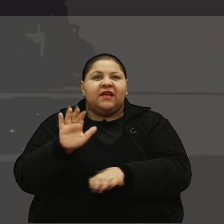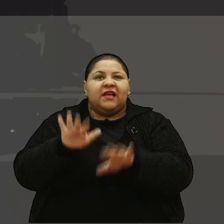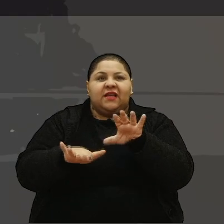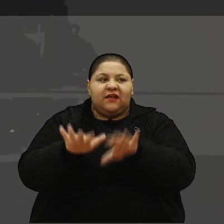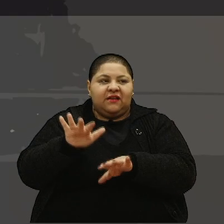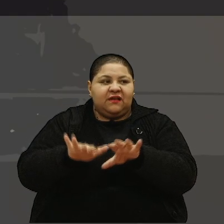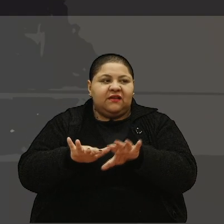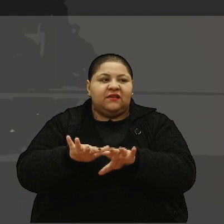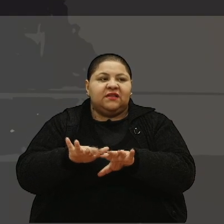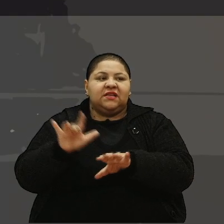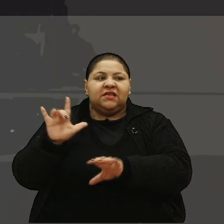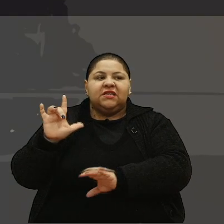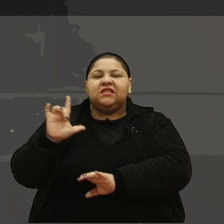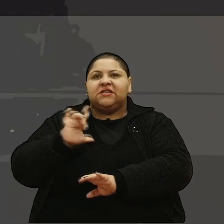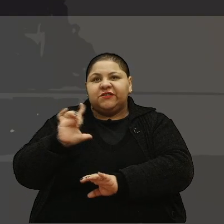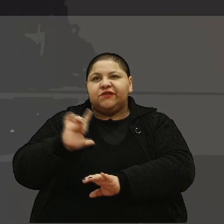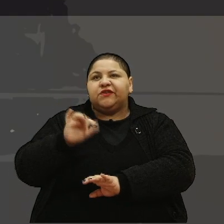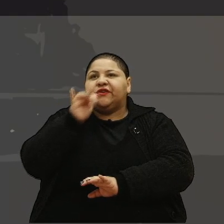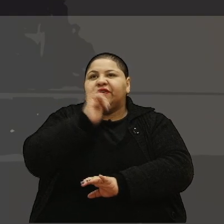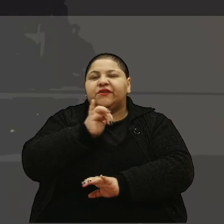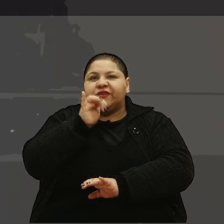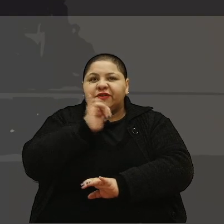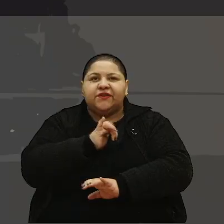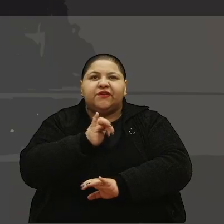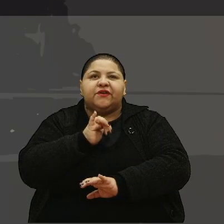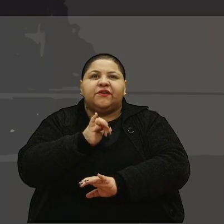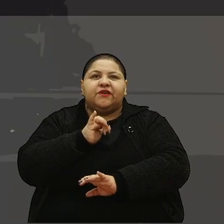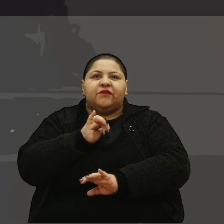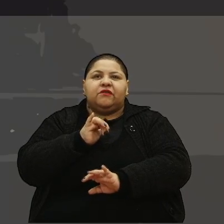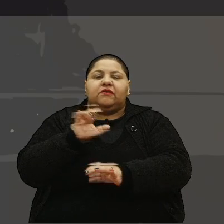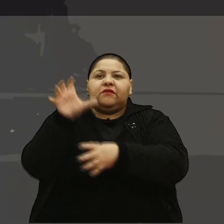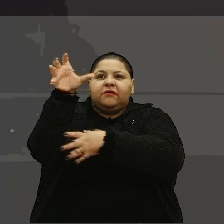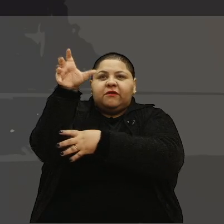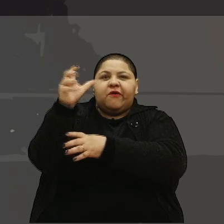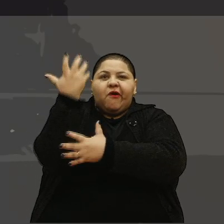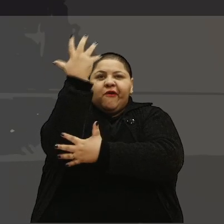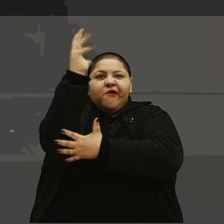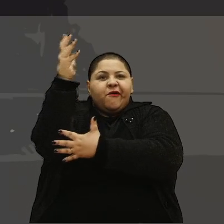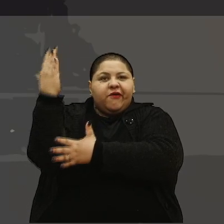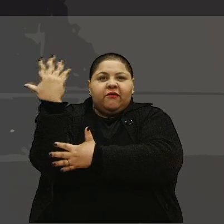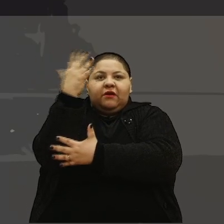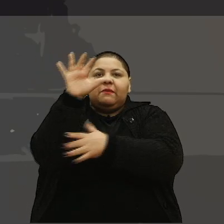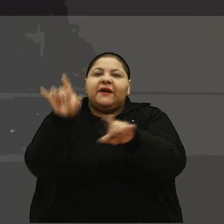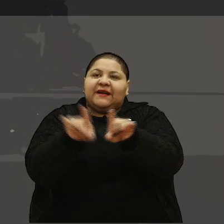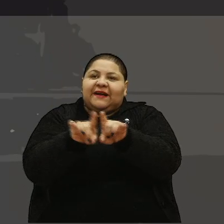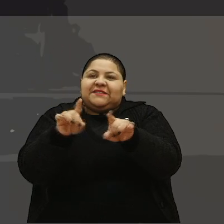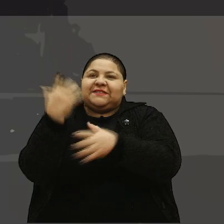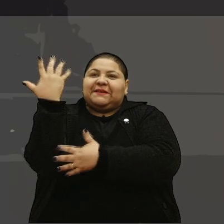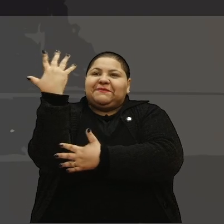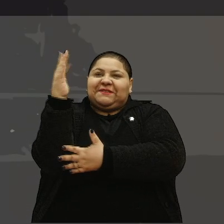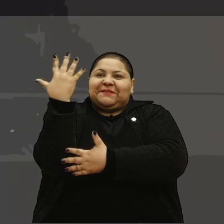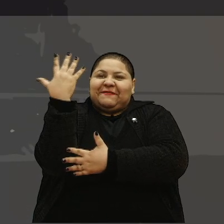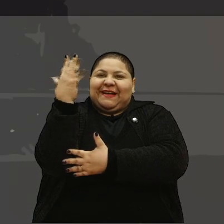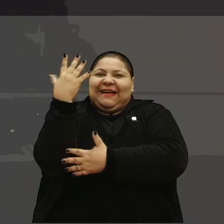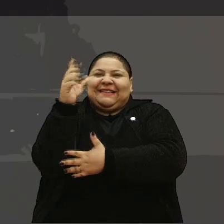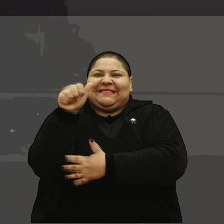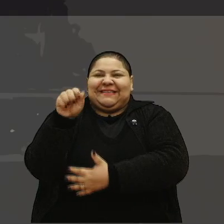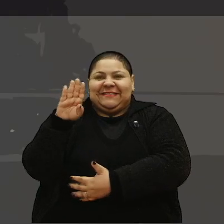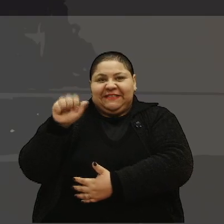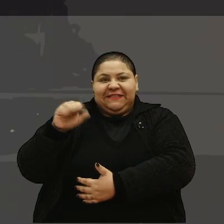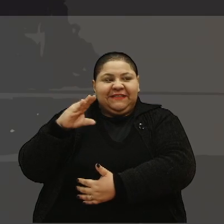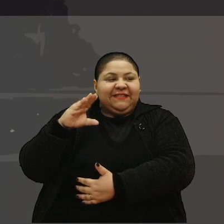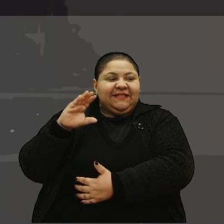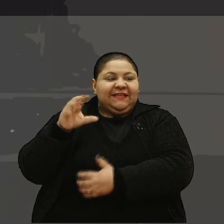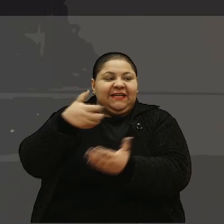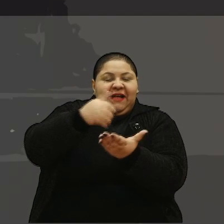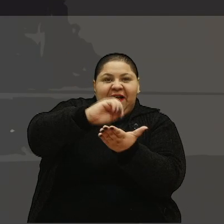quando há o corte, é, por exemplo, um pé de abacateiro, que às vezes não é uma árvore nativa, tá? É tipo ali um pé de